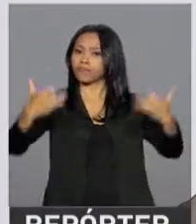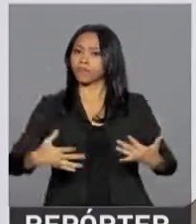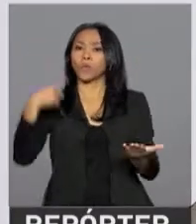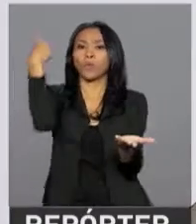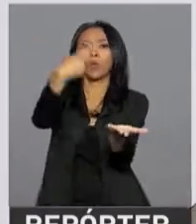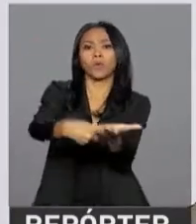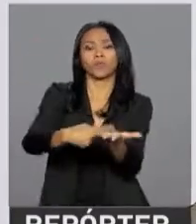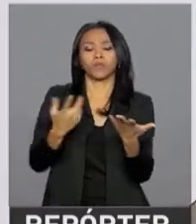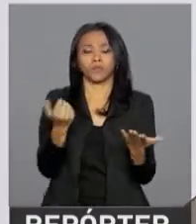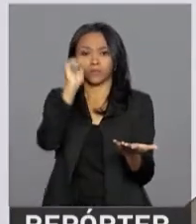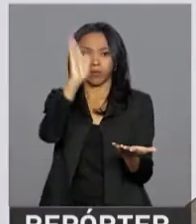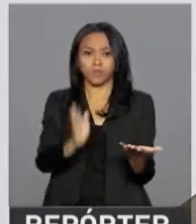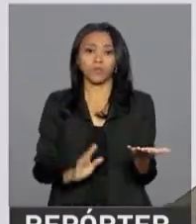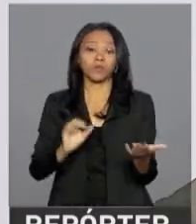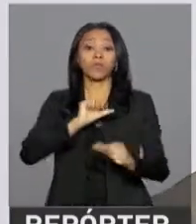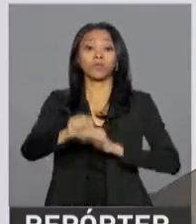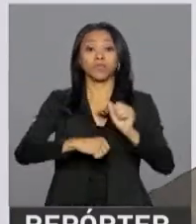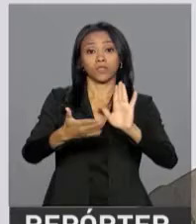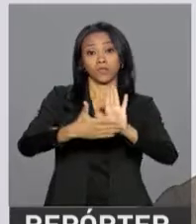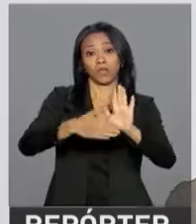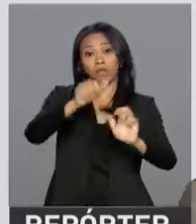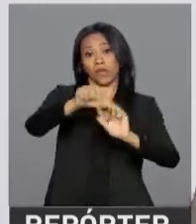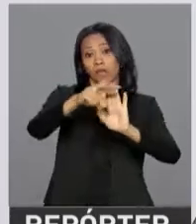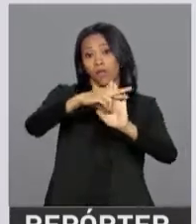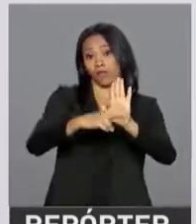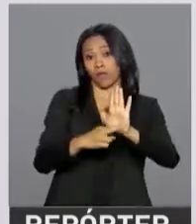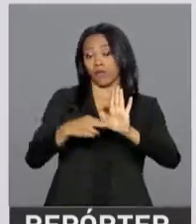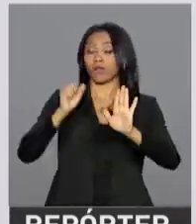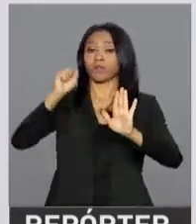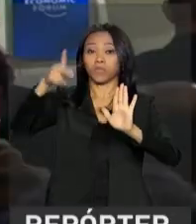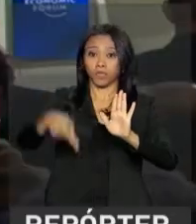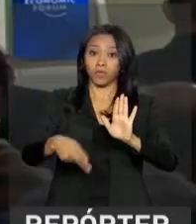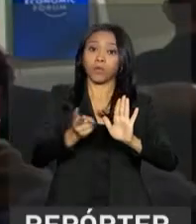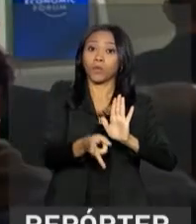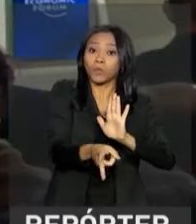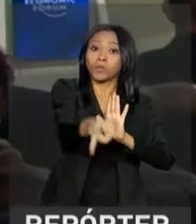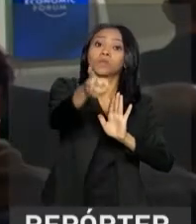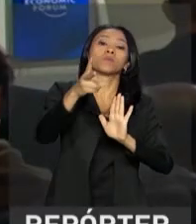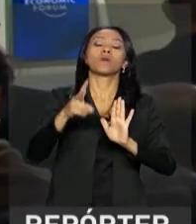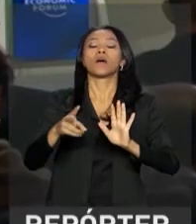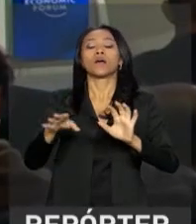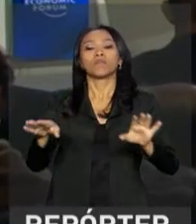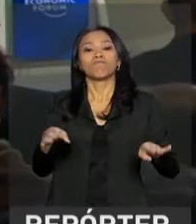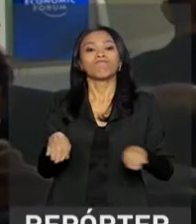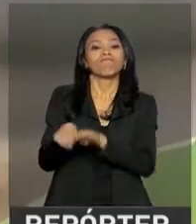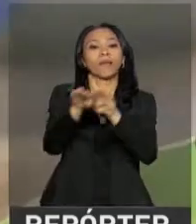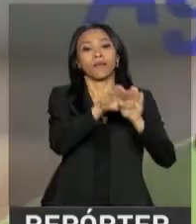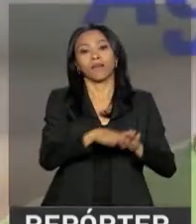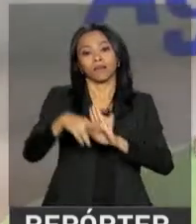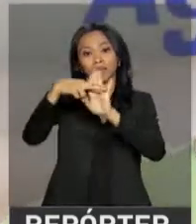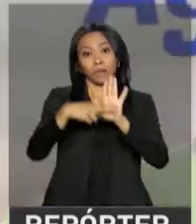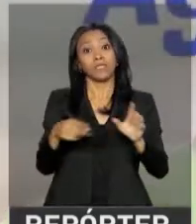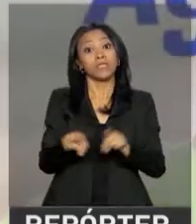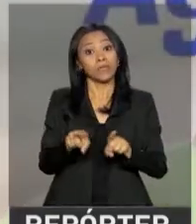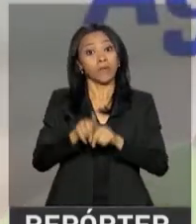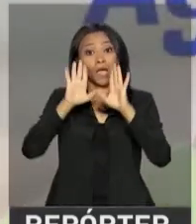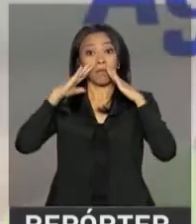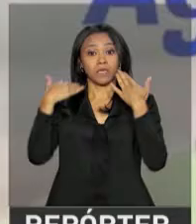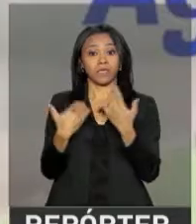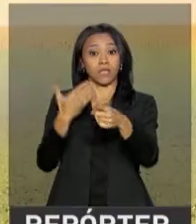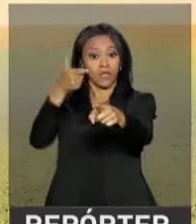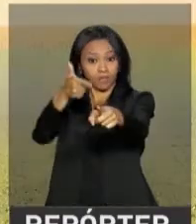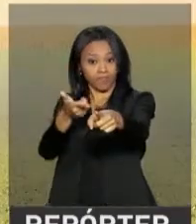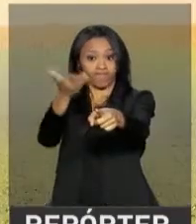reforma da previdência para tornar o sistema mais justo e sustentável e apresentar a investidores o programa avançar